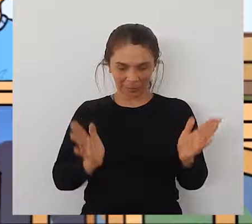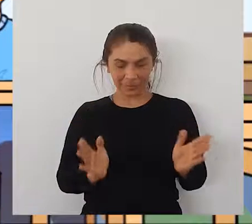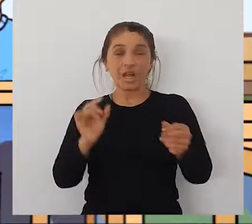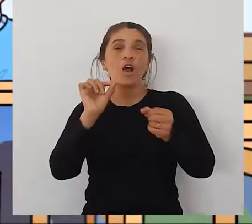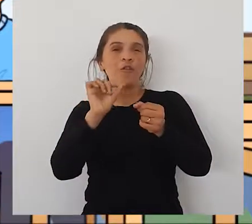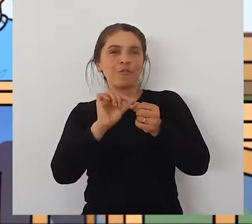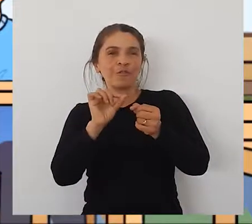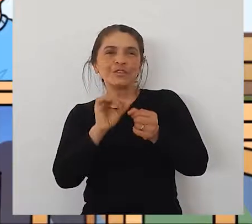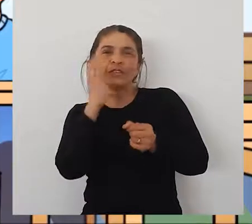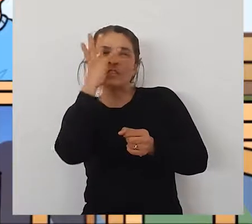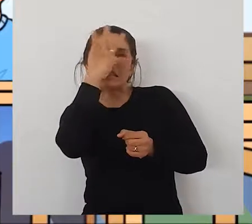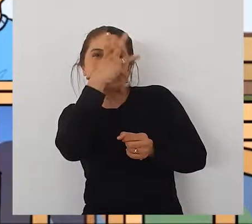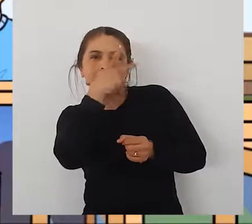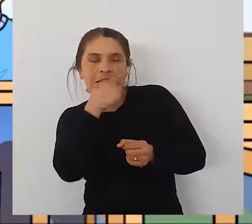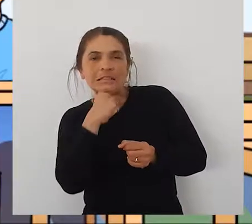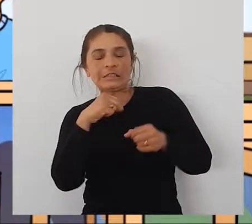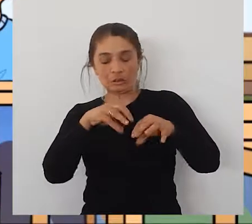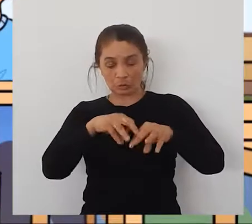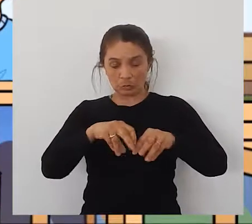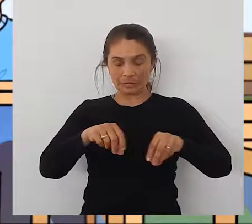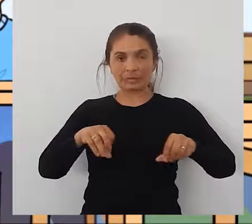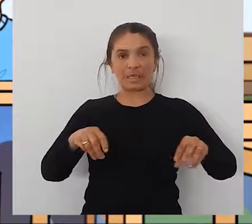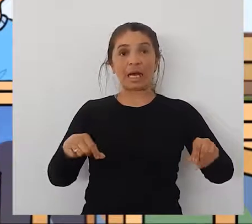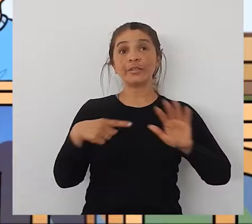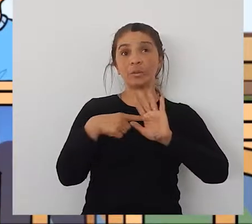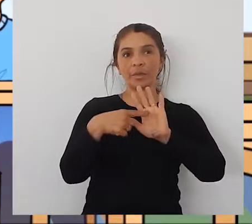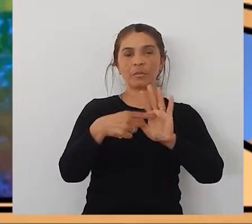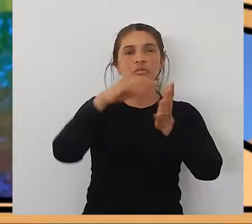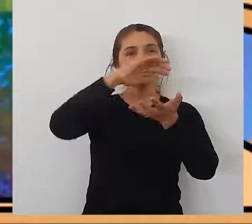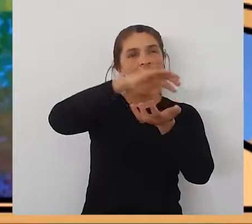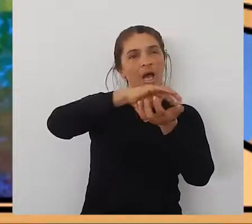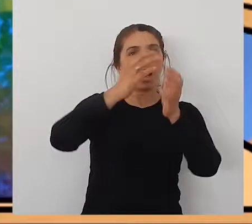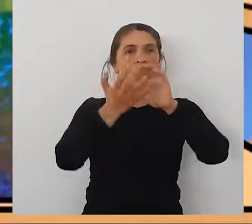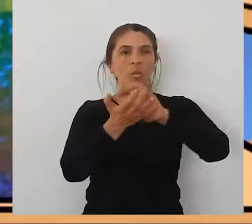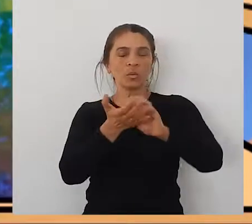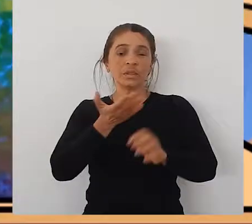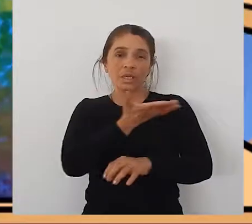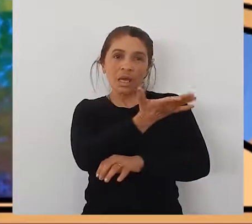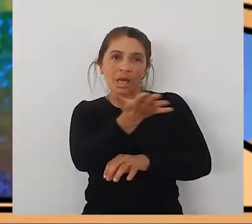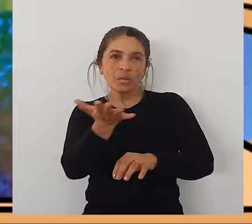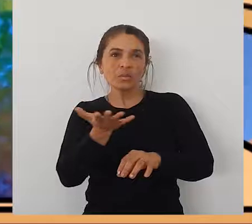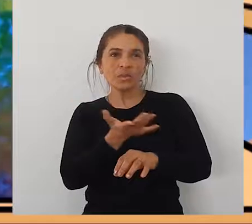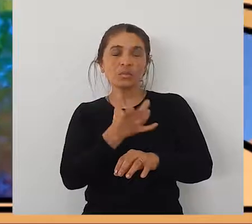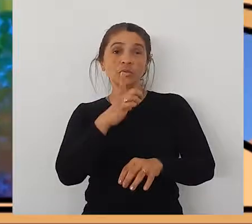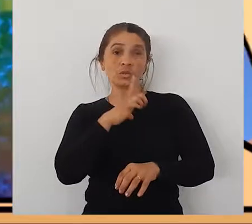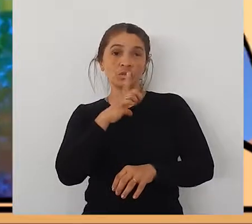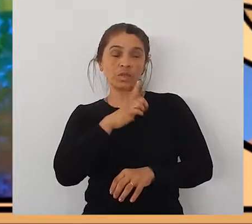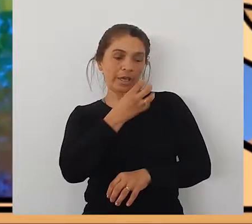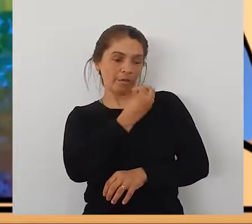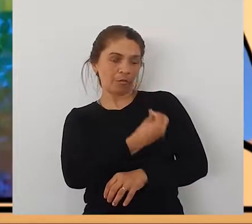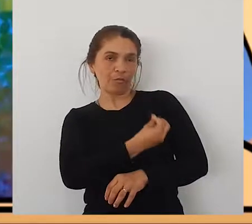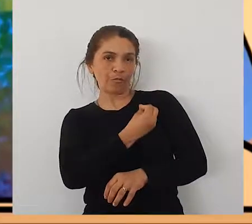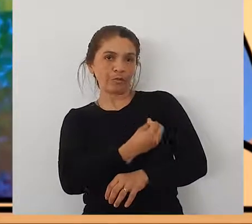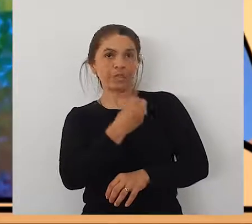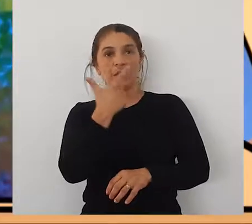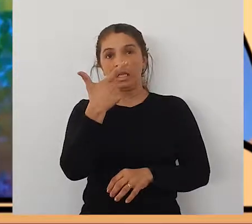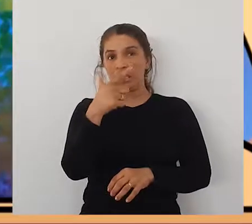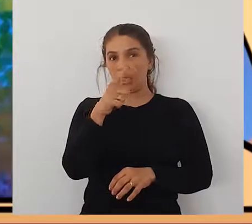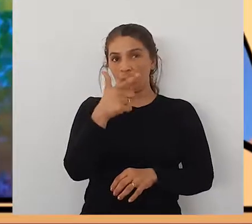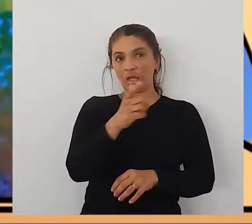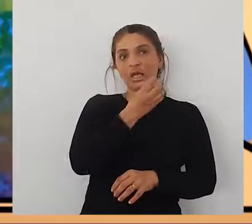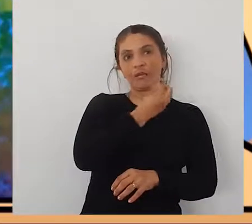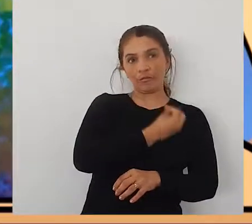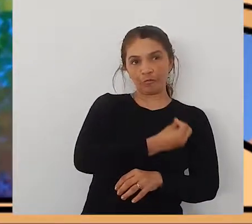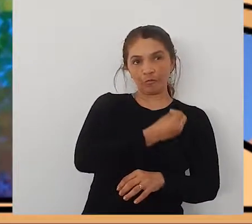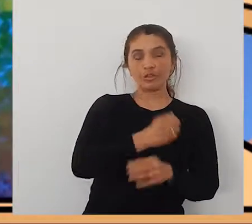Fiz este lindo terrário para representar um ecossistema. Aqui existem fatores abióticos, ou seja, não